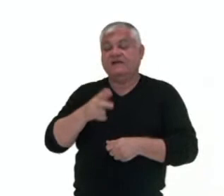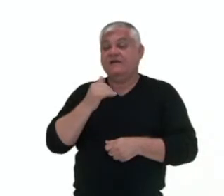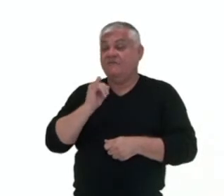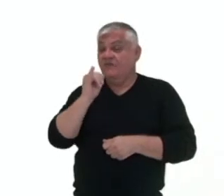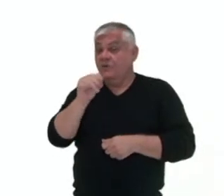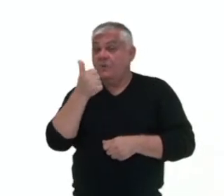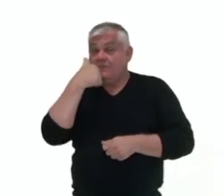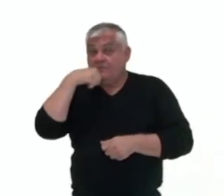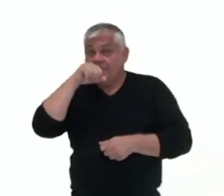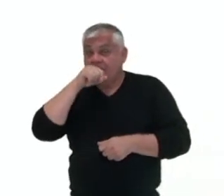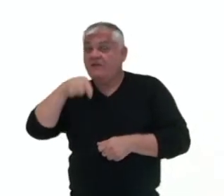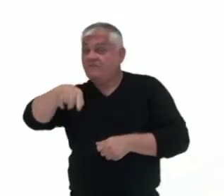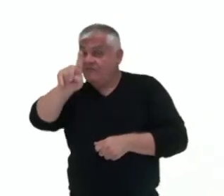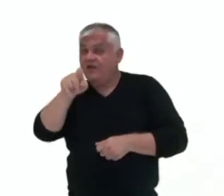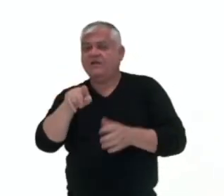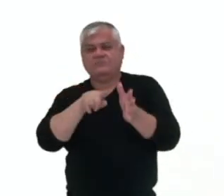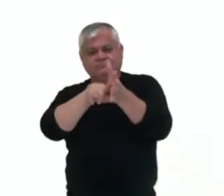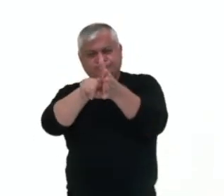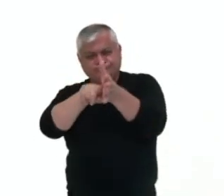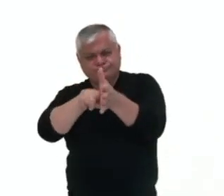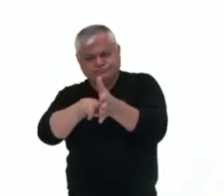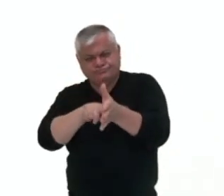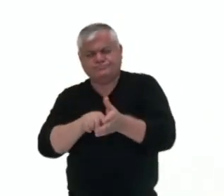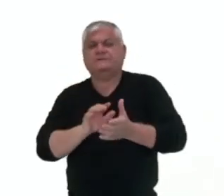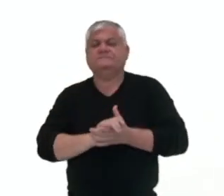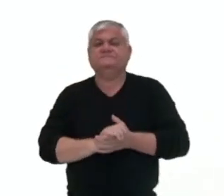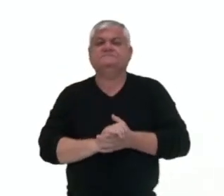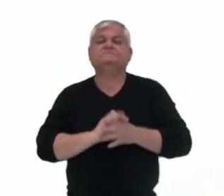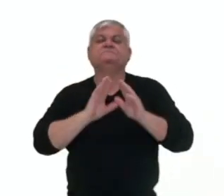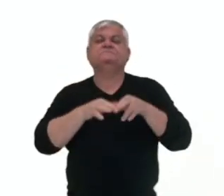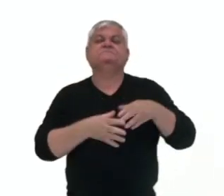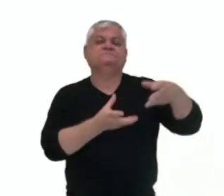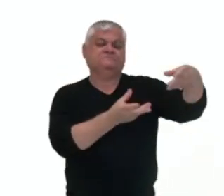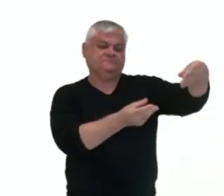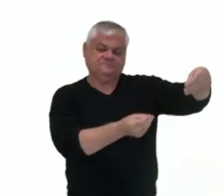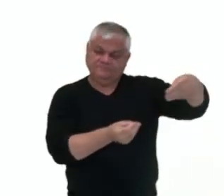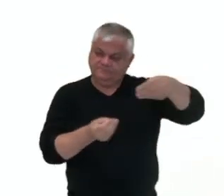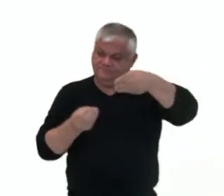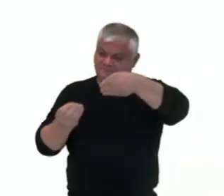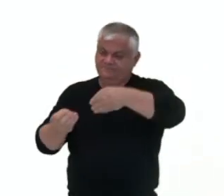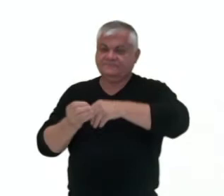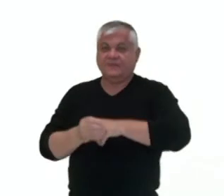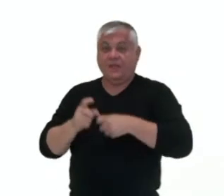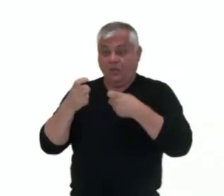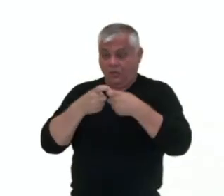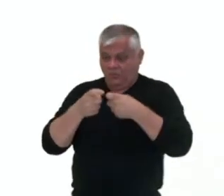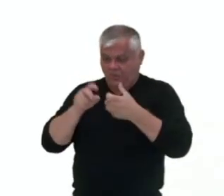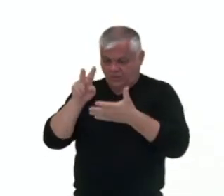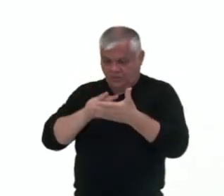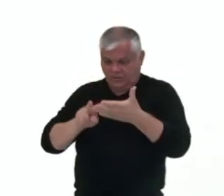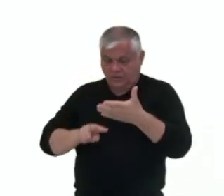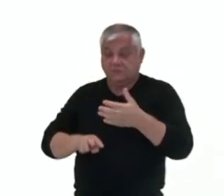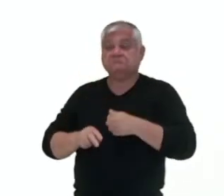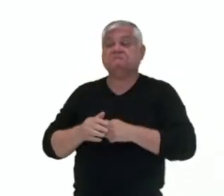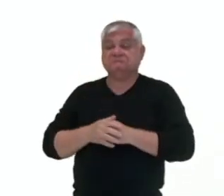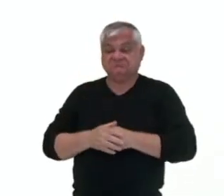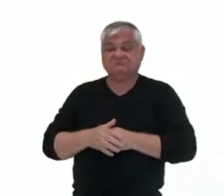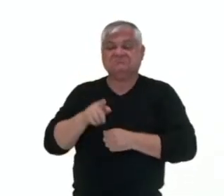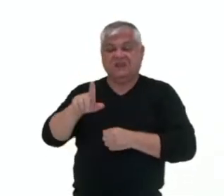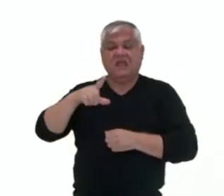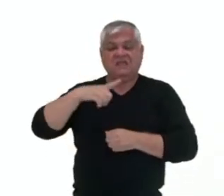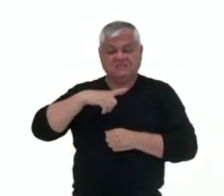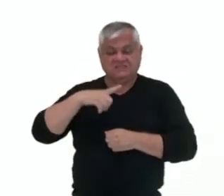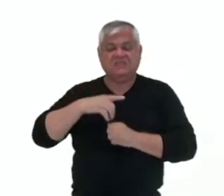Ana fizesse alguns exames nela. Com os resultados em mão, o médico disse que Luísa tinha uma doença hereditária chamada